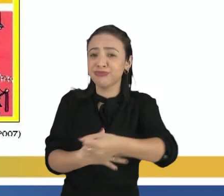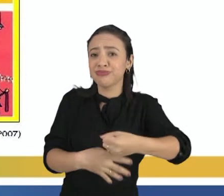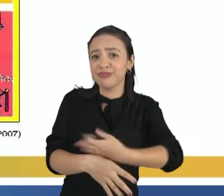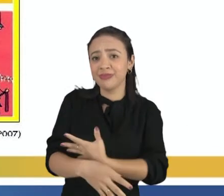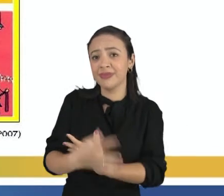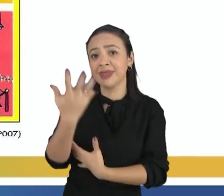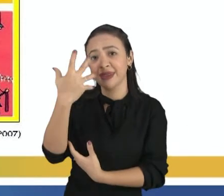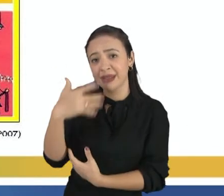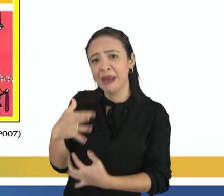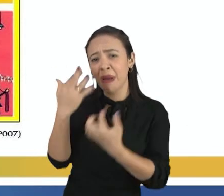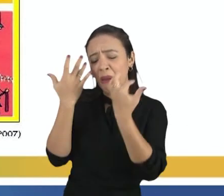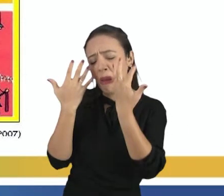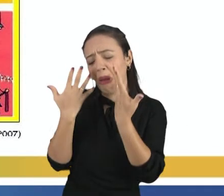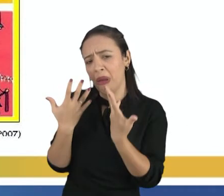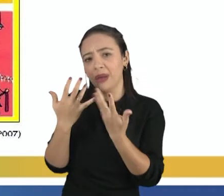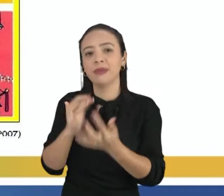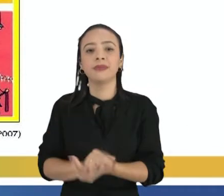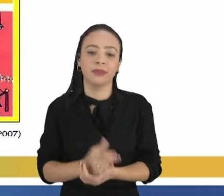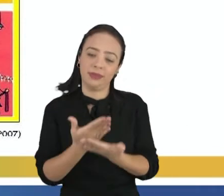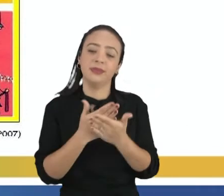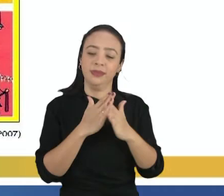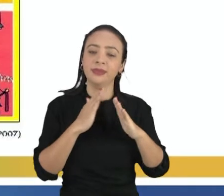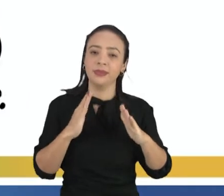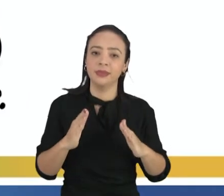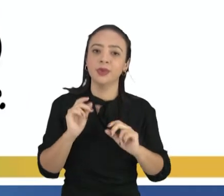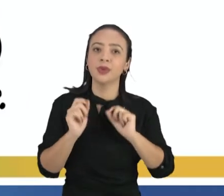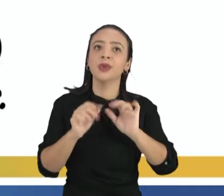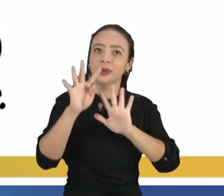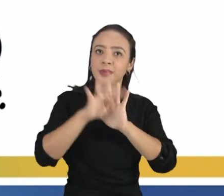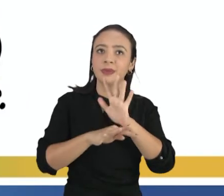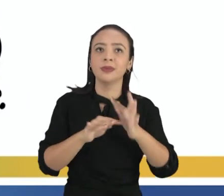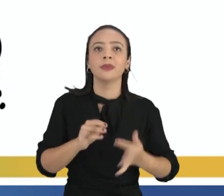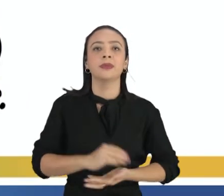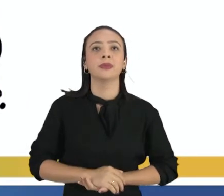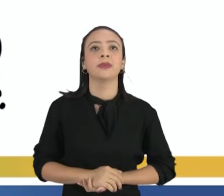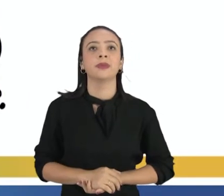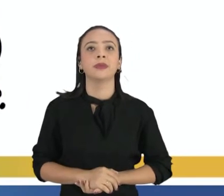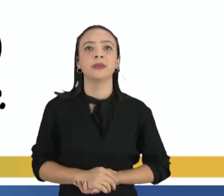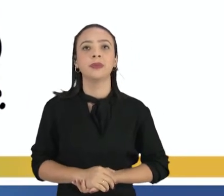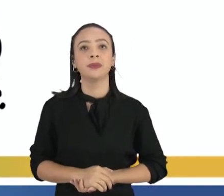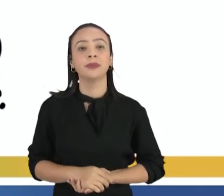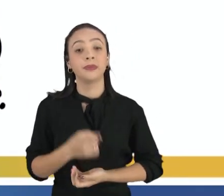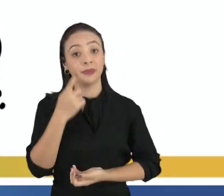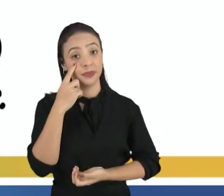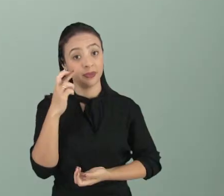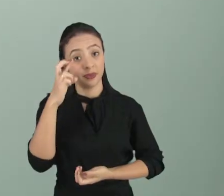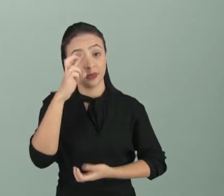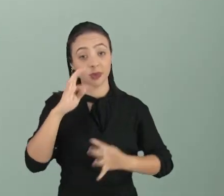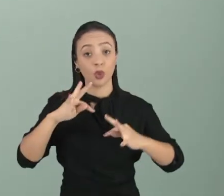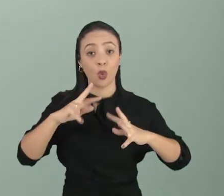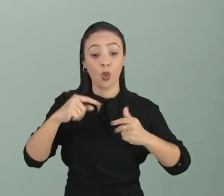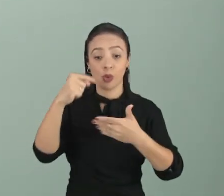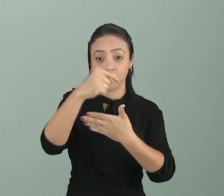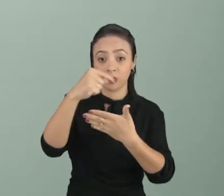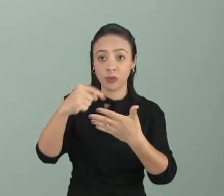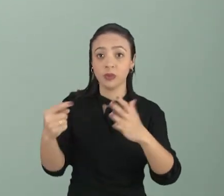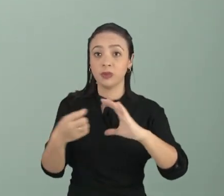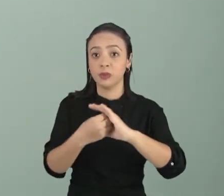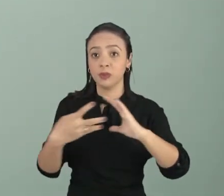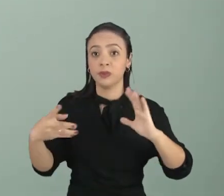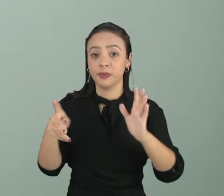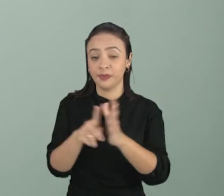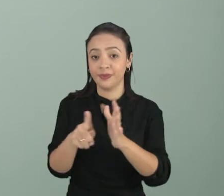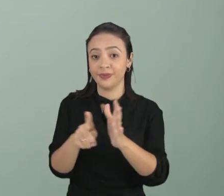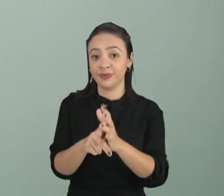a criança chora. É assim que finaliza o texto. Gente, observadas essas características da